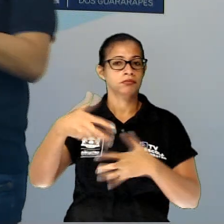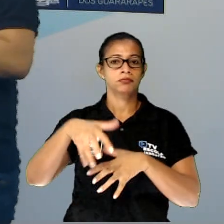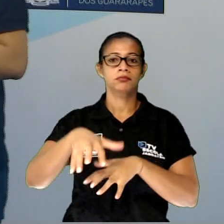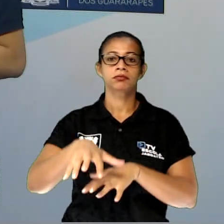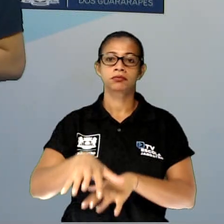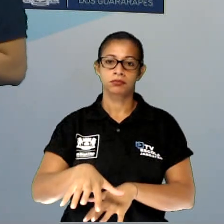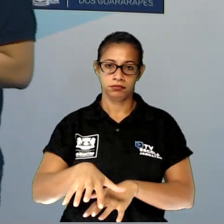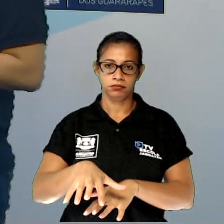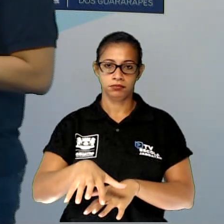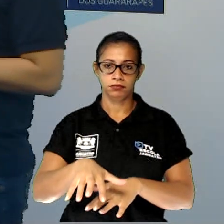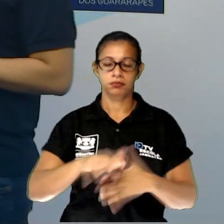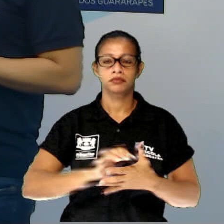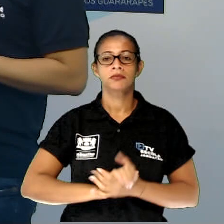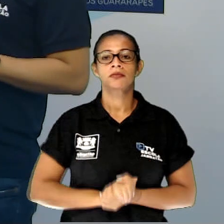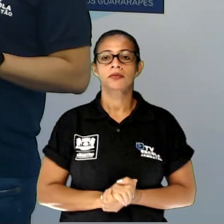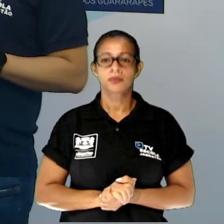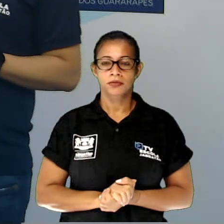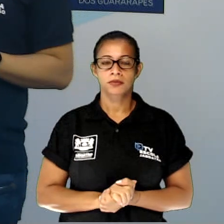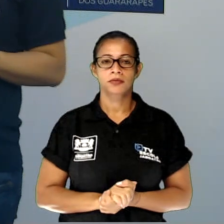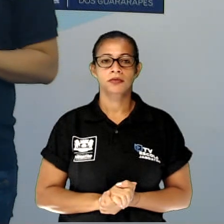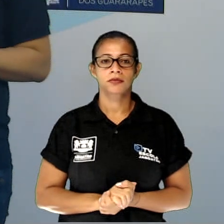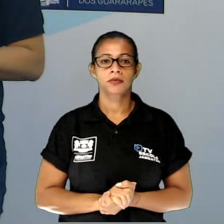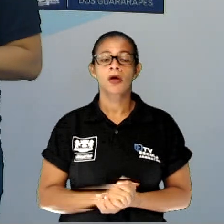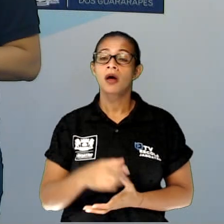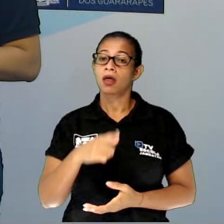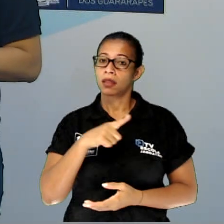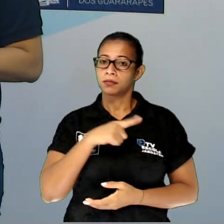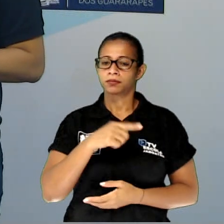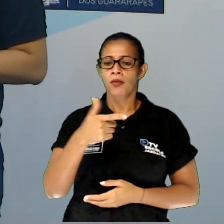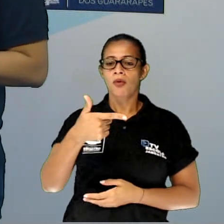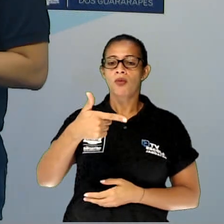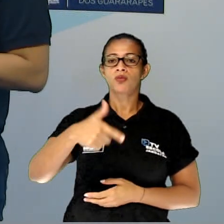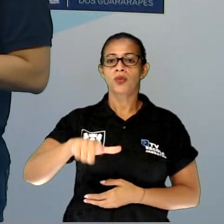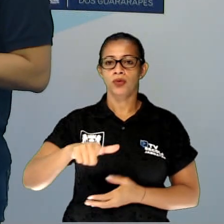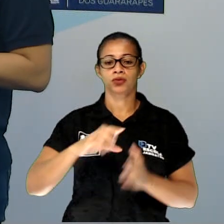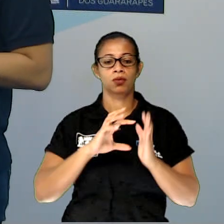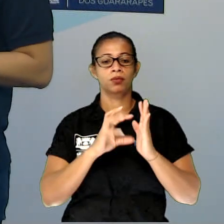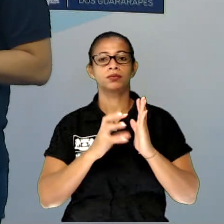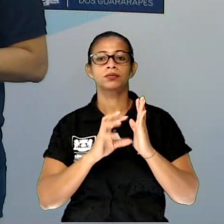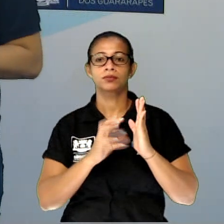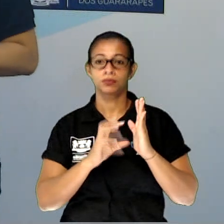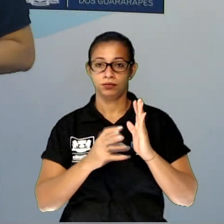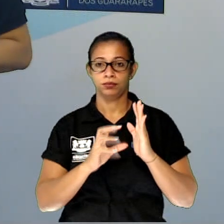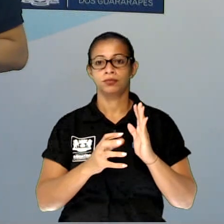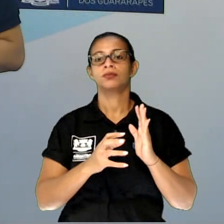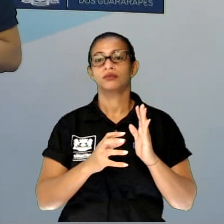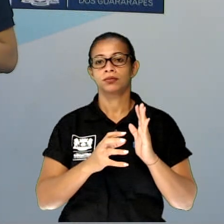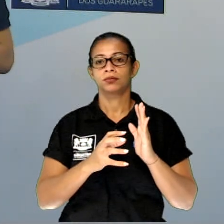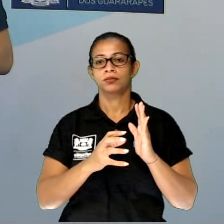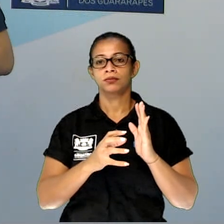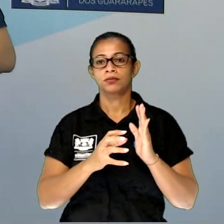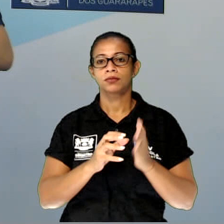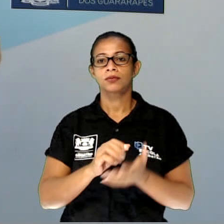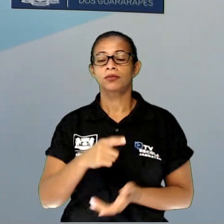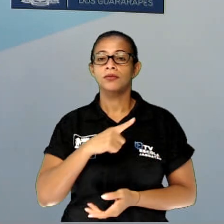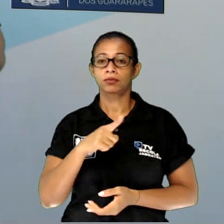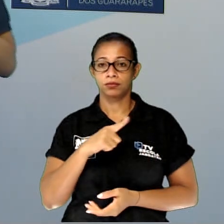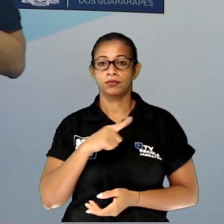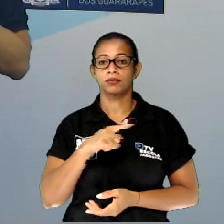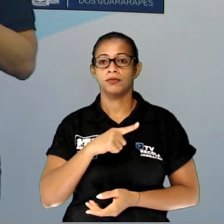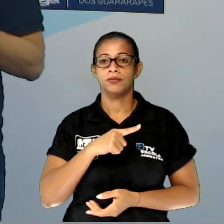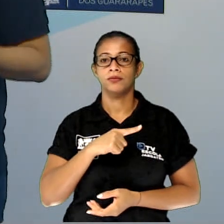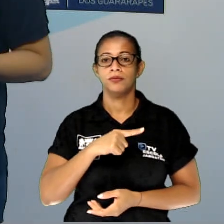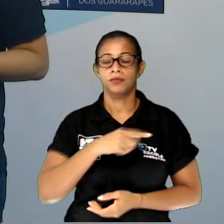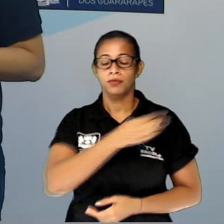partido conservador da época, vai lançar como candidato a presidente o general Juarez Távora. Então, prevendo